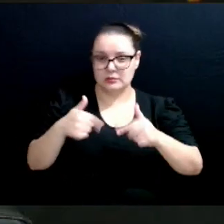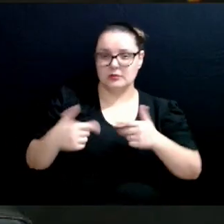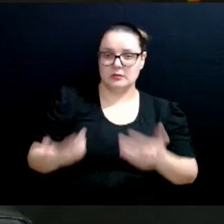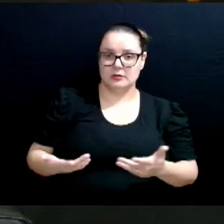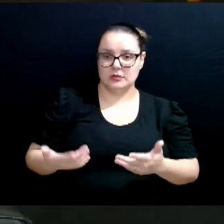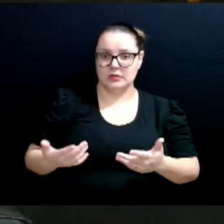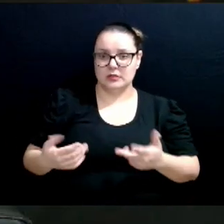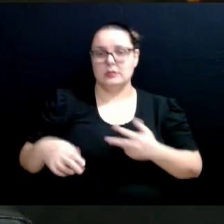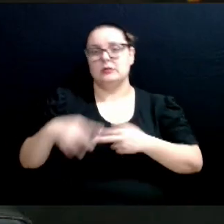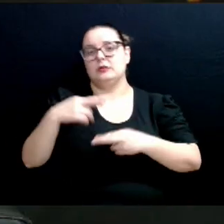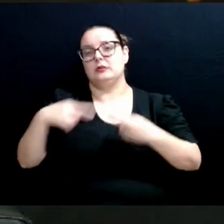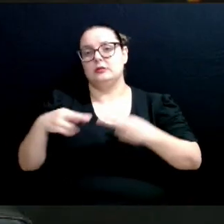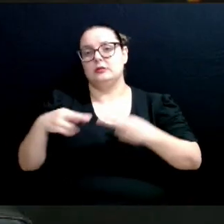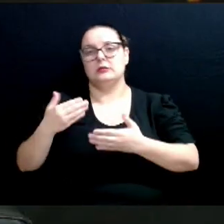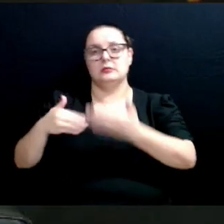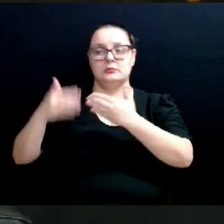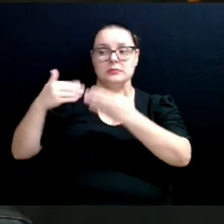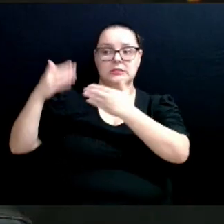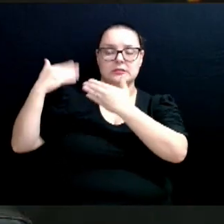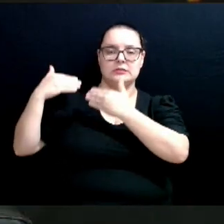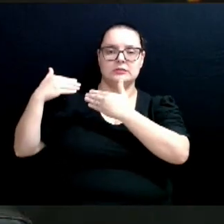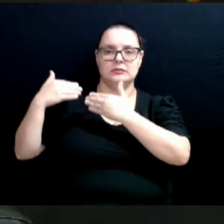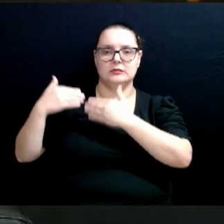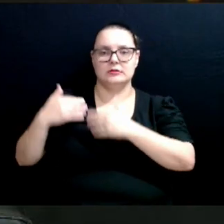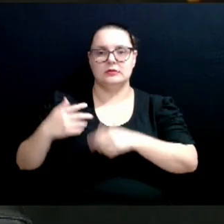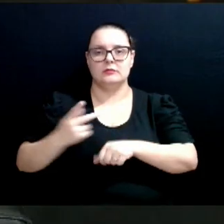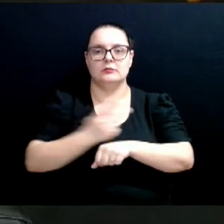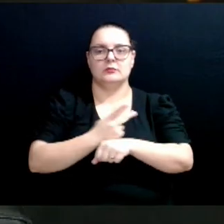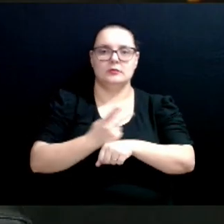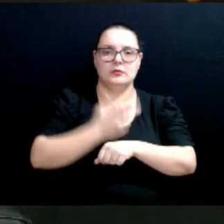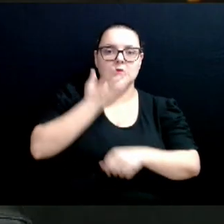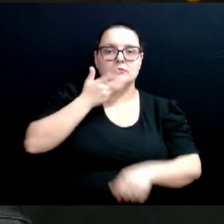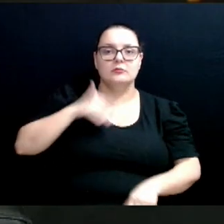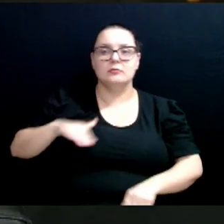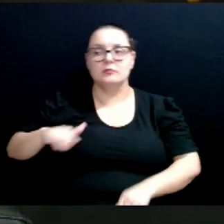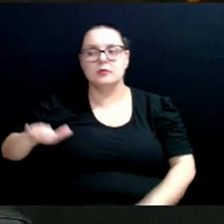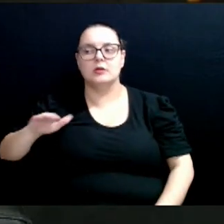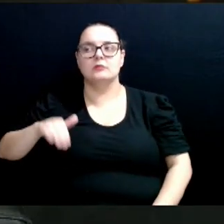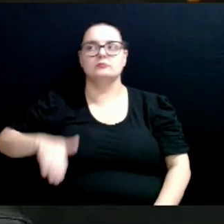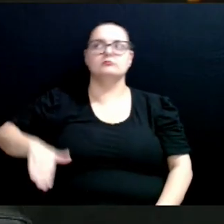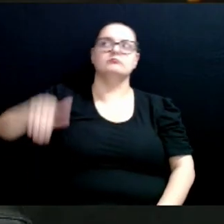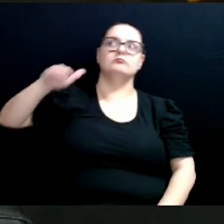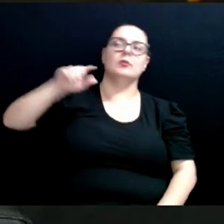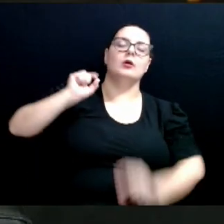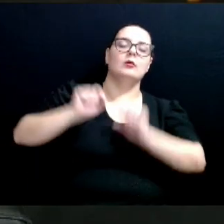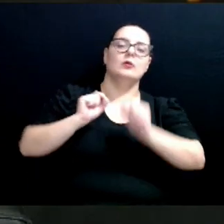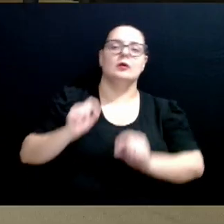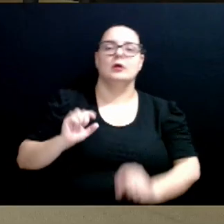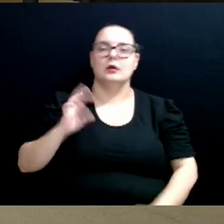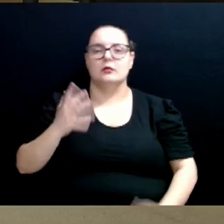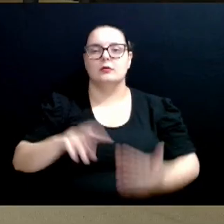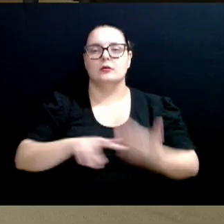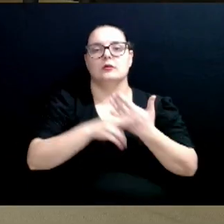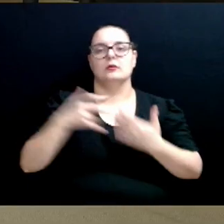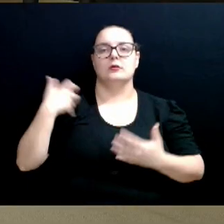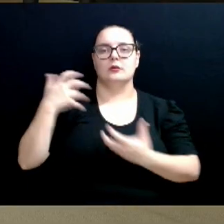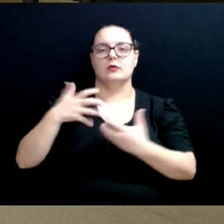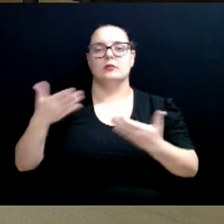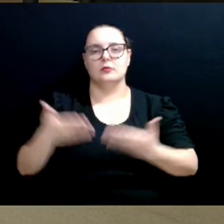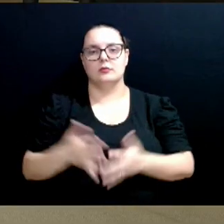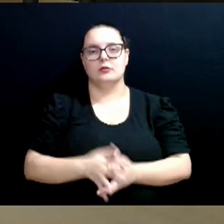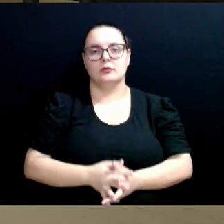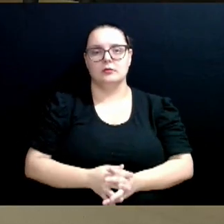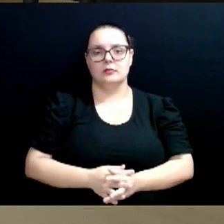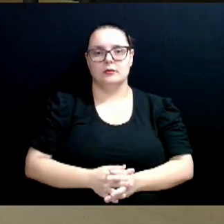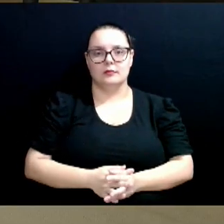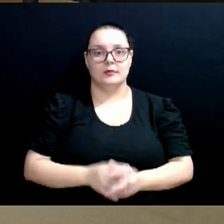Lá atrás, vamos lá, vamos buscar lá atrás o que aconteceu e isso reflete no adulto que sou hoje. Sim e